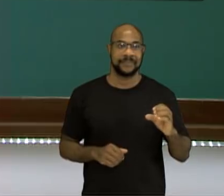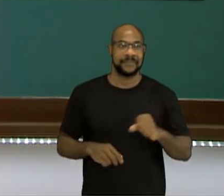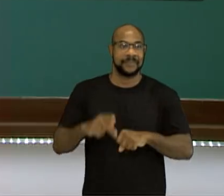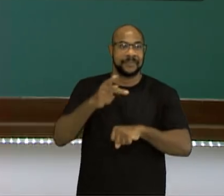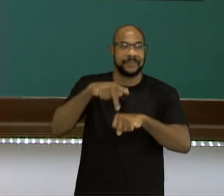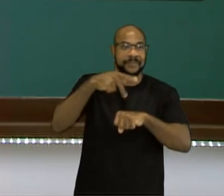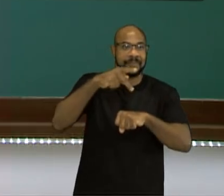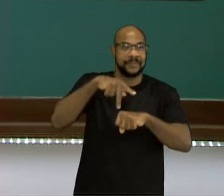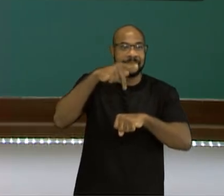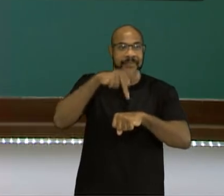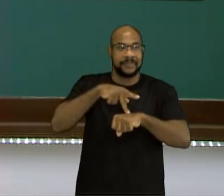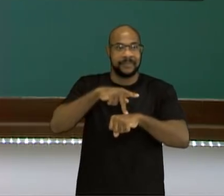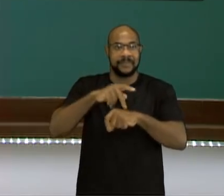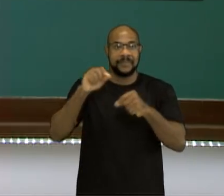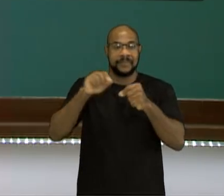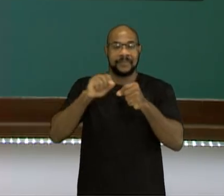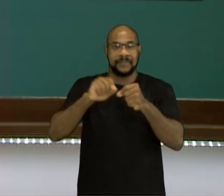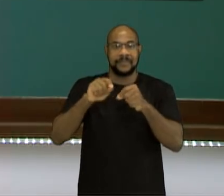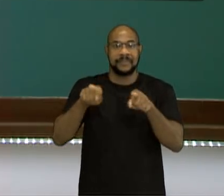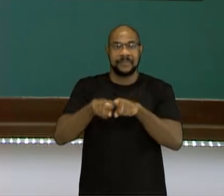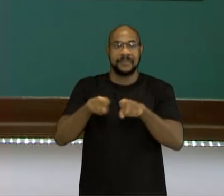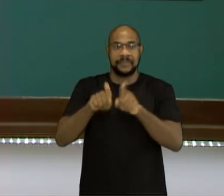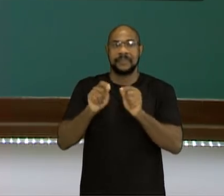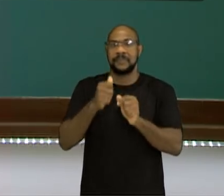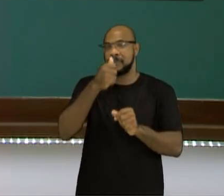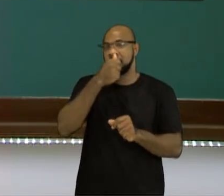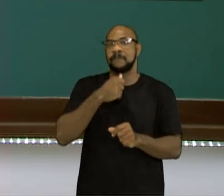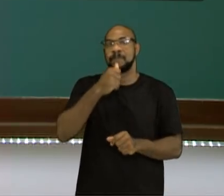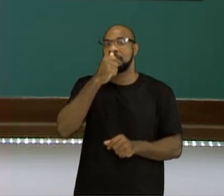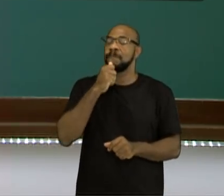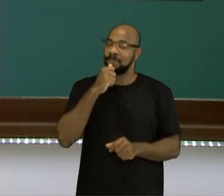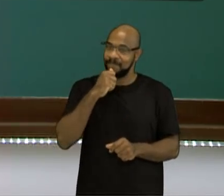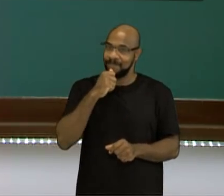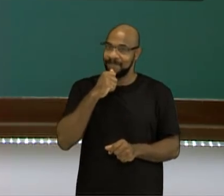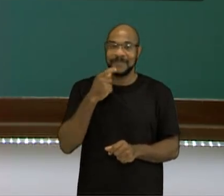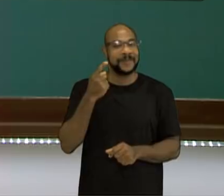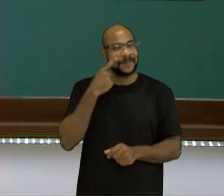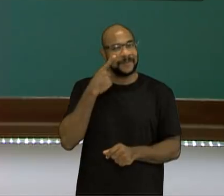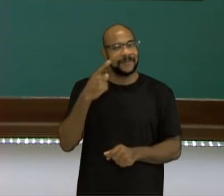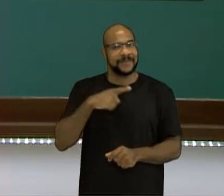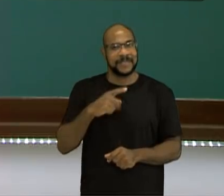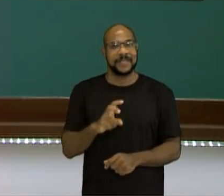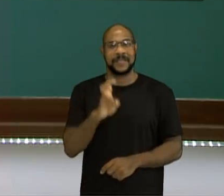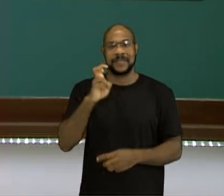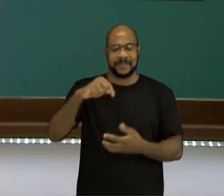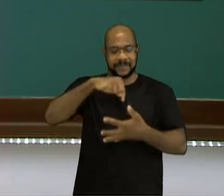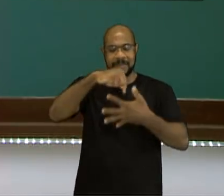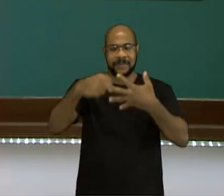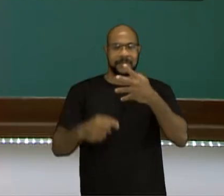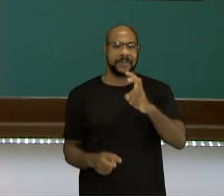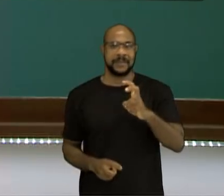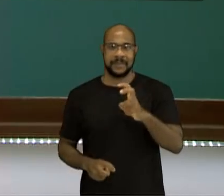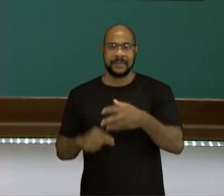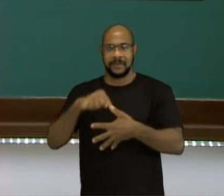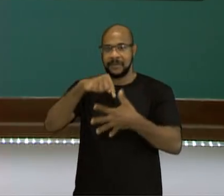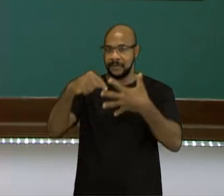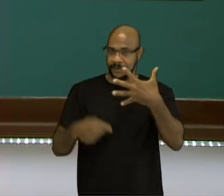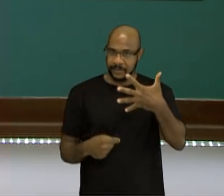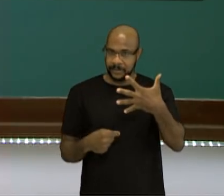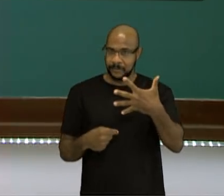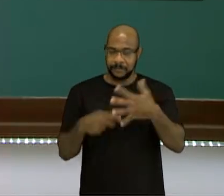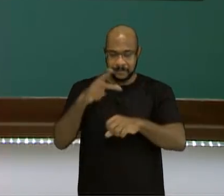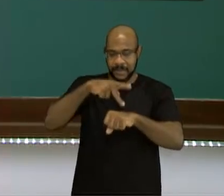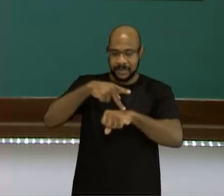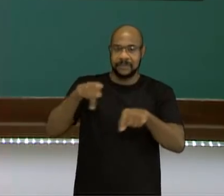Países que também fazem jejum durante o Ramadã. Lembra que nós vimos lá que mais 5 países também fazem jejum durante o